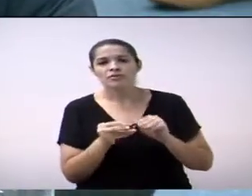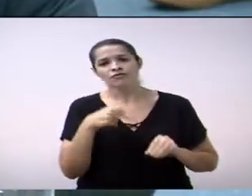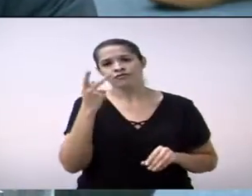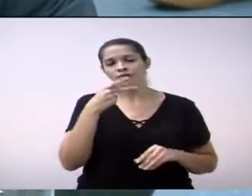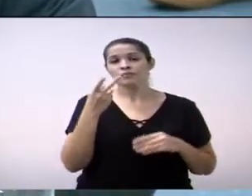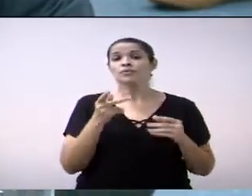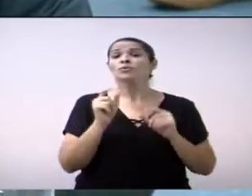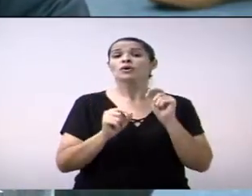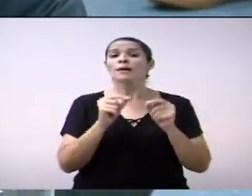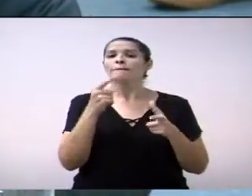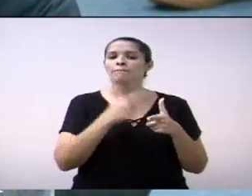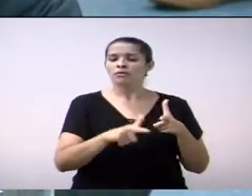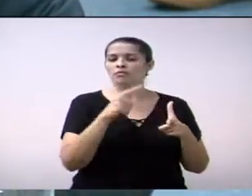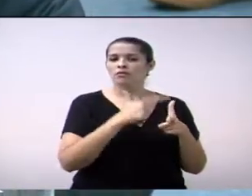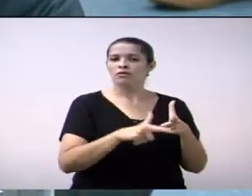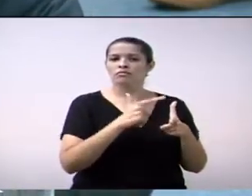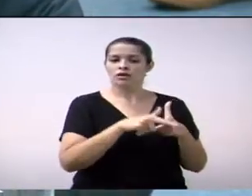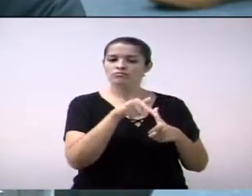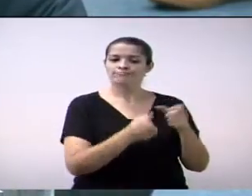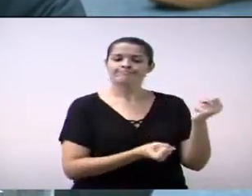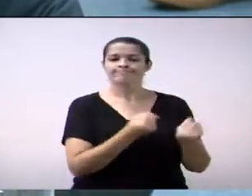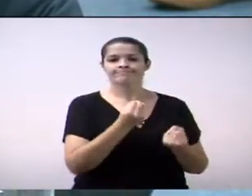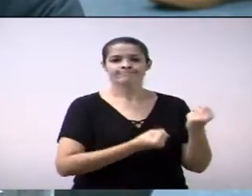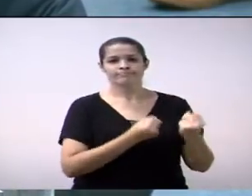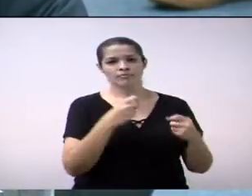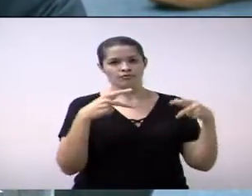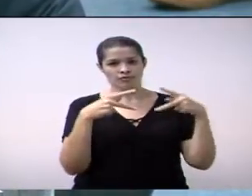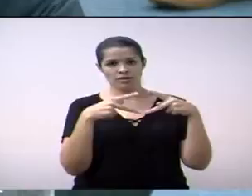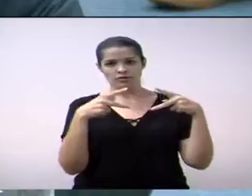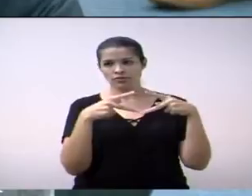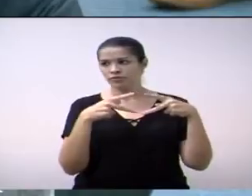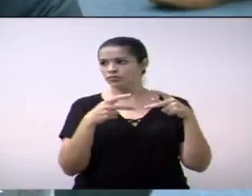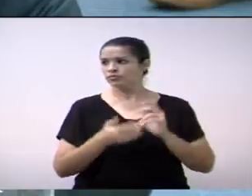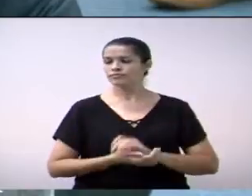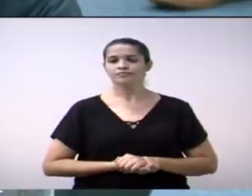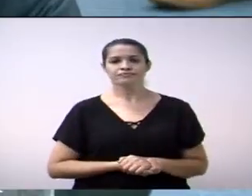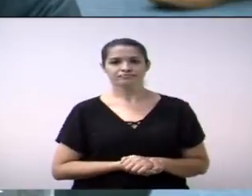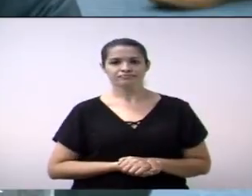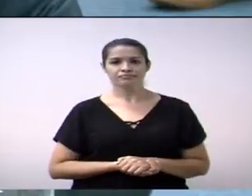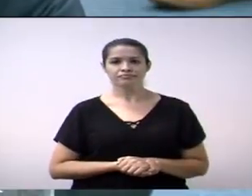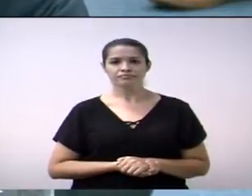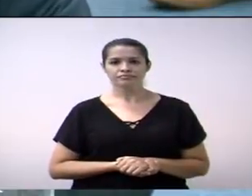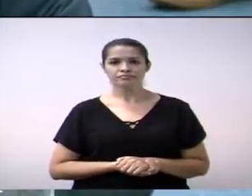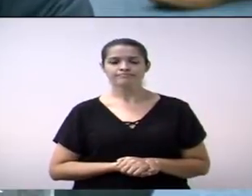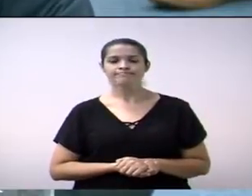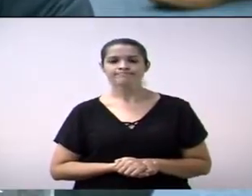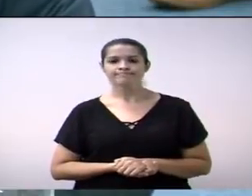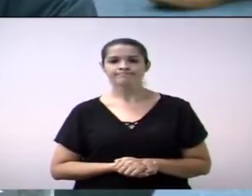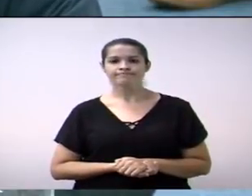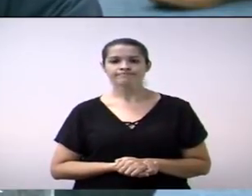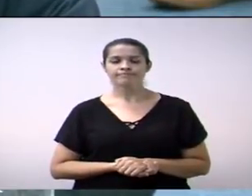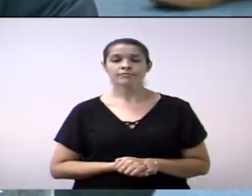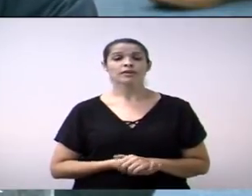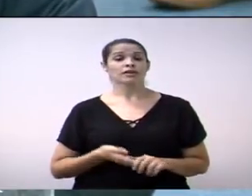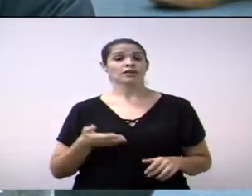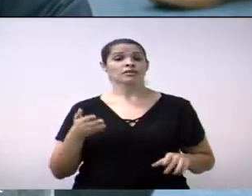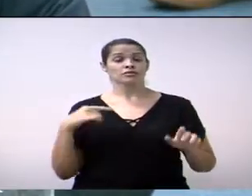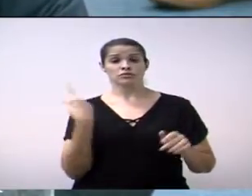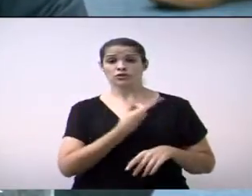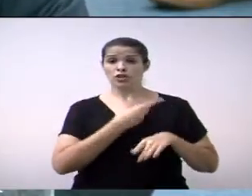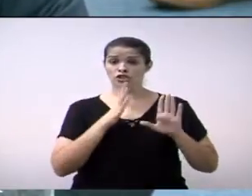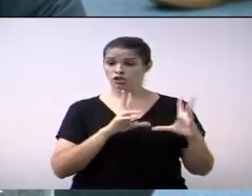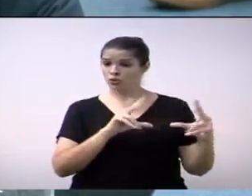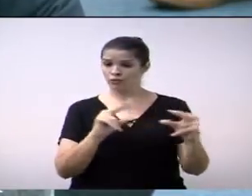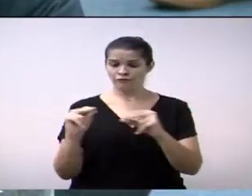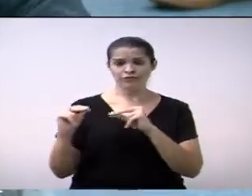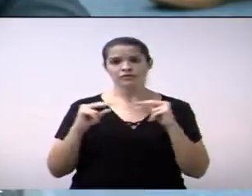aqui do transporte, aqui os veículos que foram anunciados por esses vereadores para doação ao executivo. Mais uma conversa com o presidente da